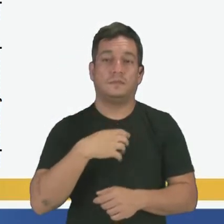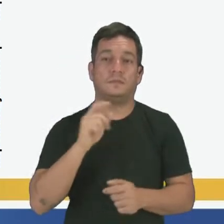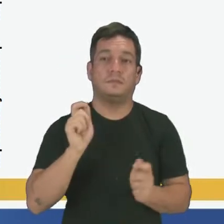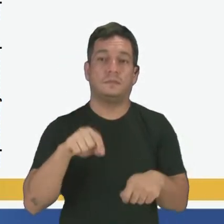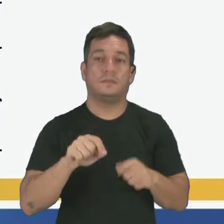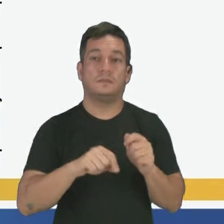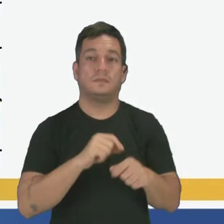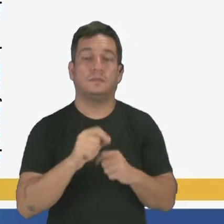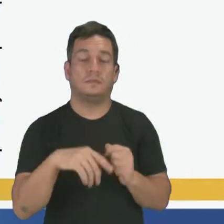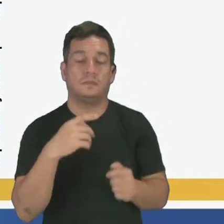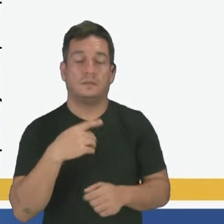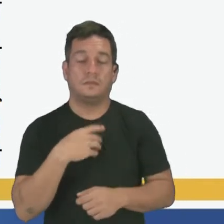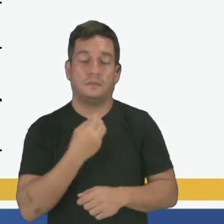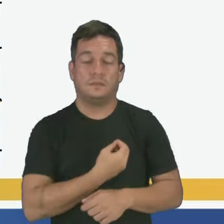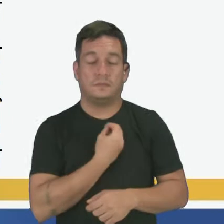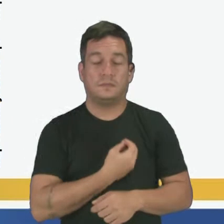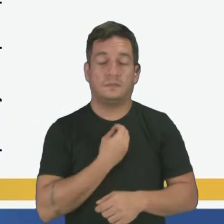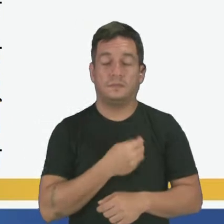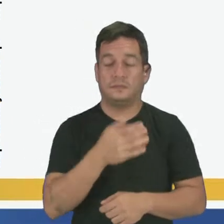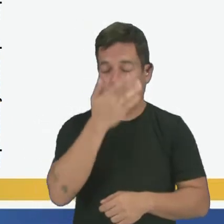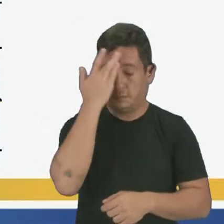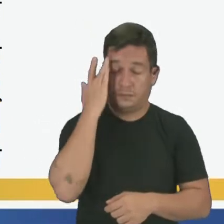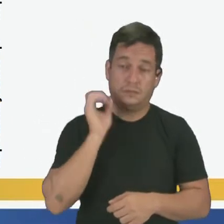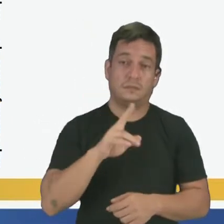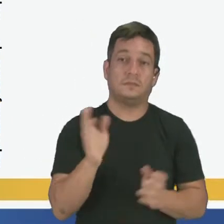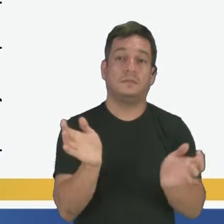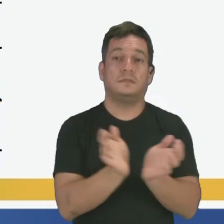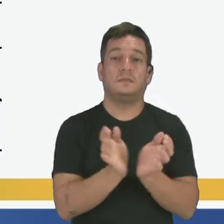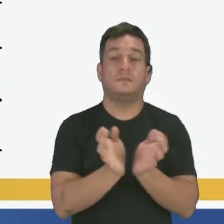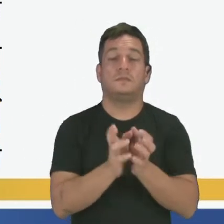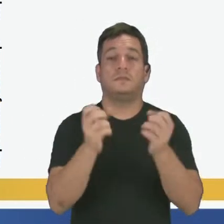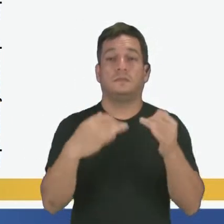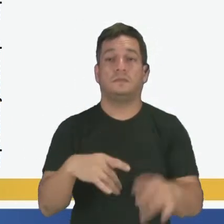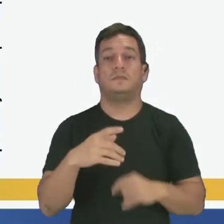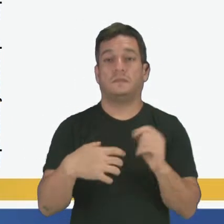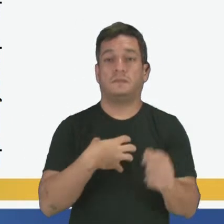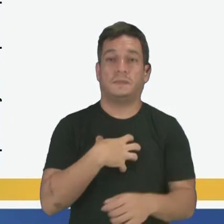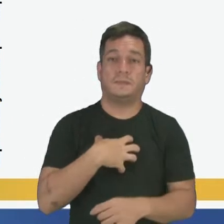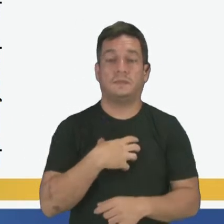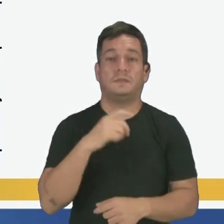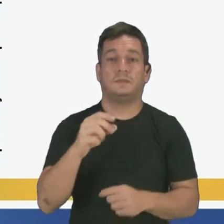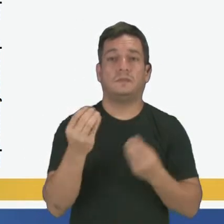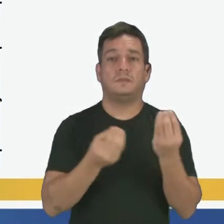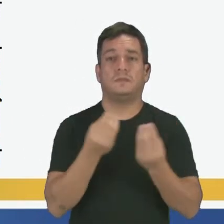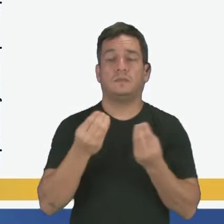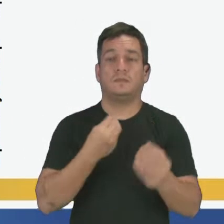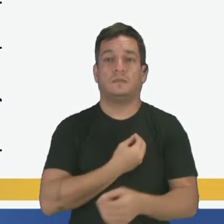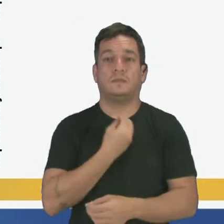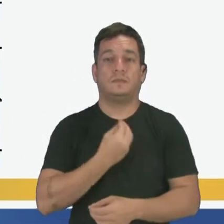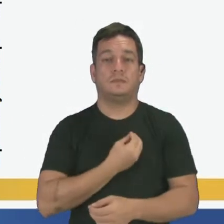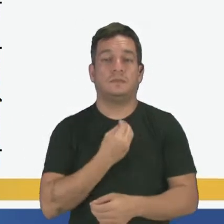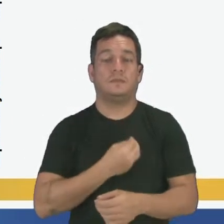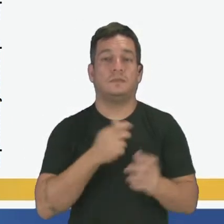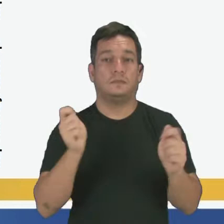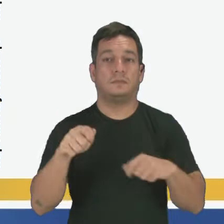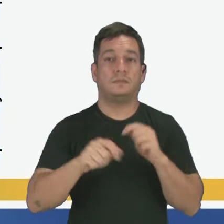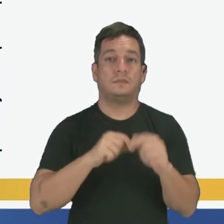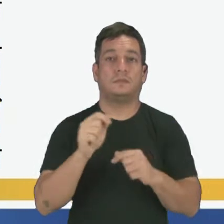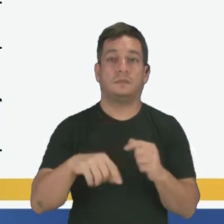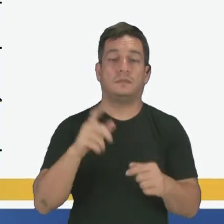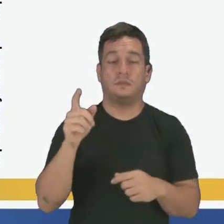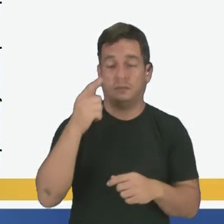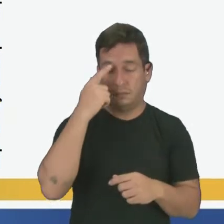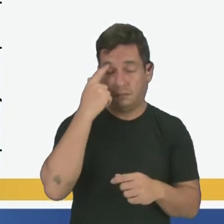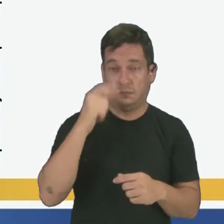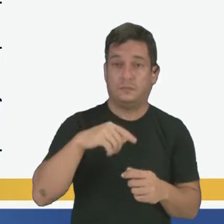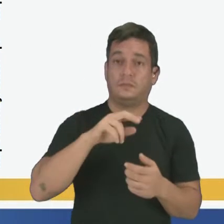parte da vida de um indivíduo ou um grupo, definidas pela conduta que rege a forma de viver. Podem ser